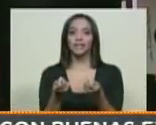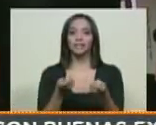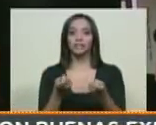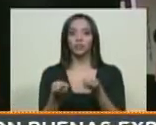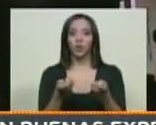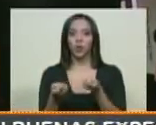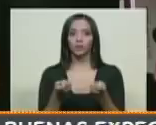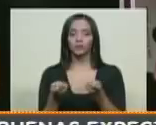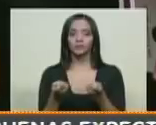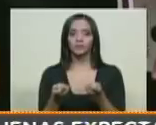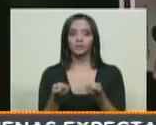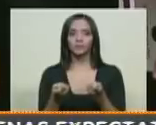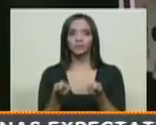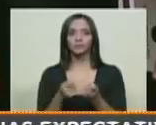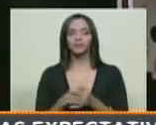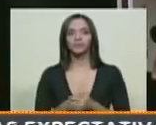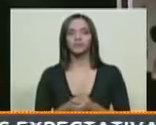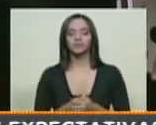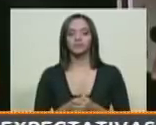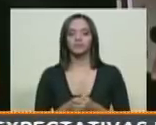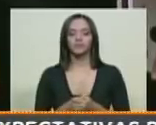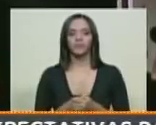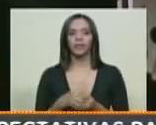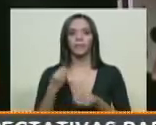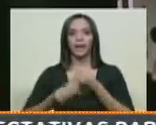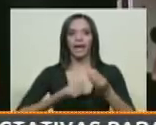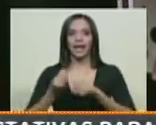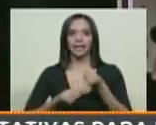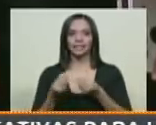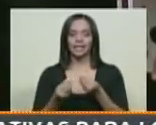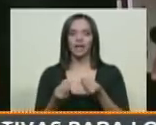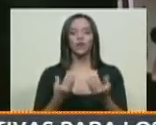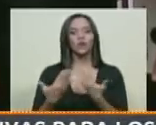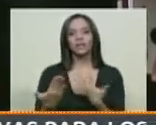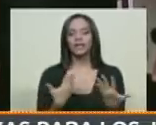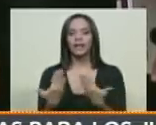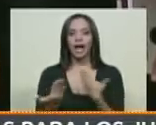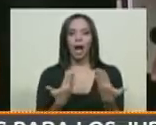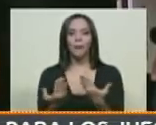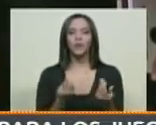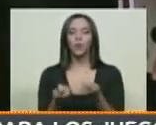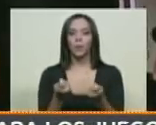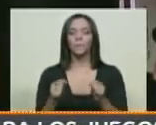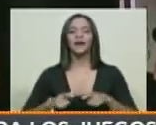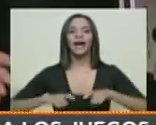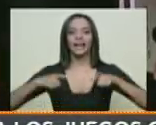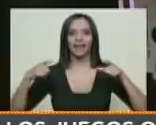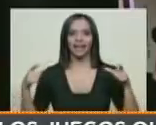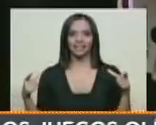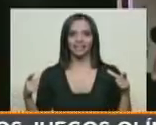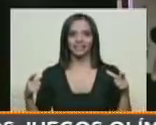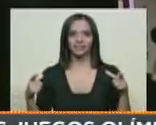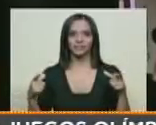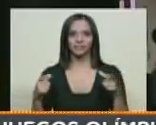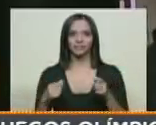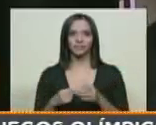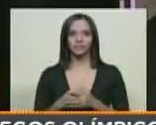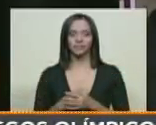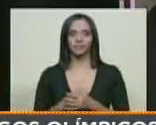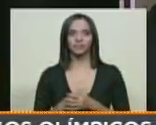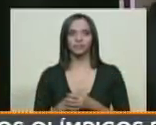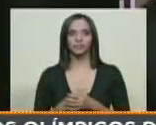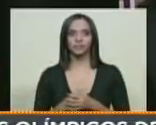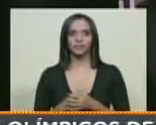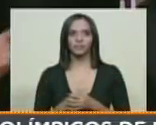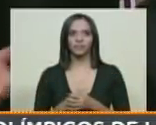comercial muito mais, muito maior para ser intercâmbio comercial muito mais grande, produção em parceria com o